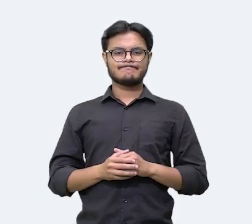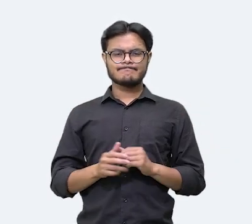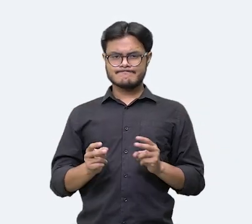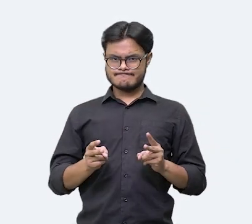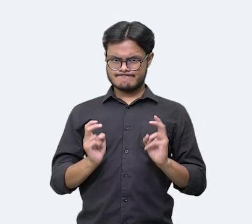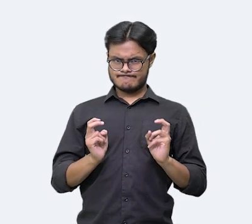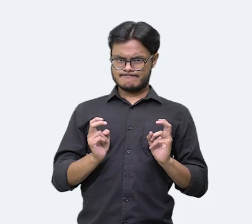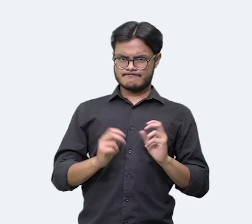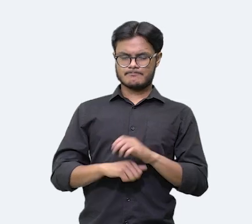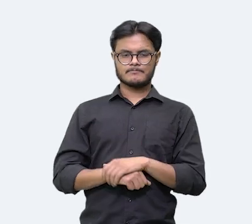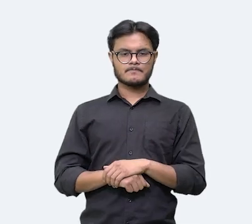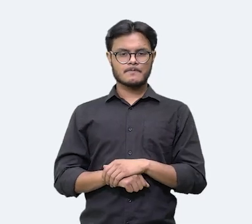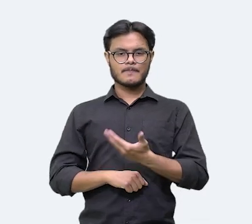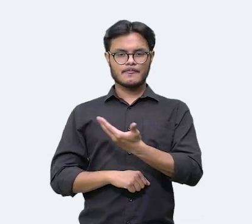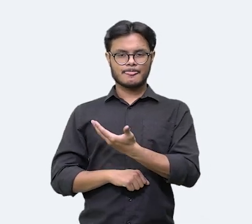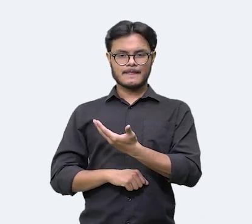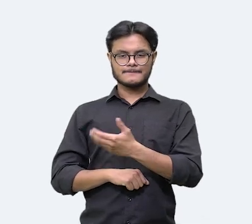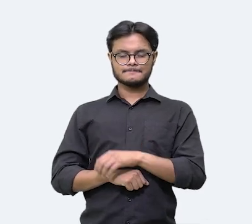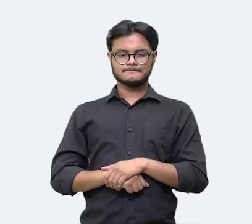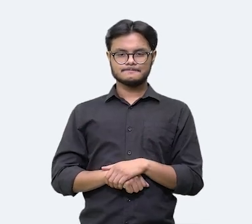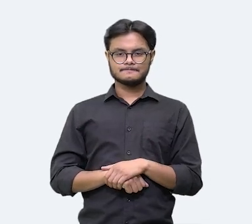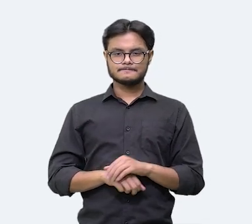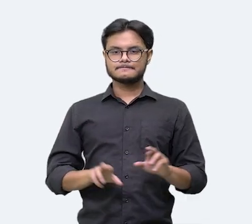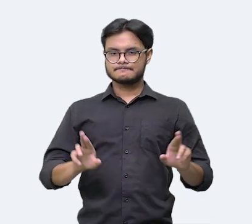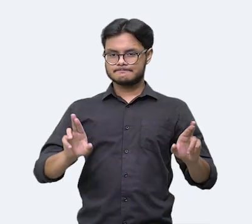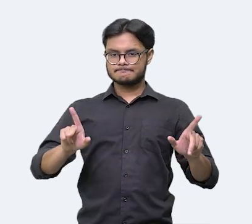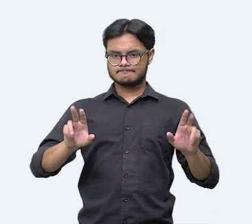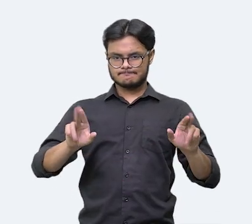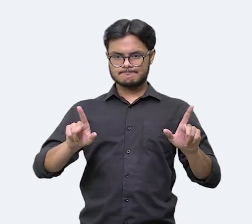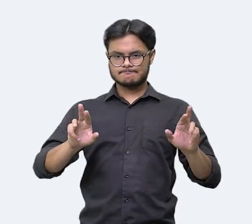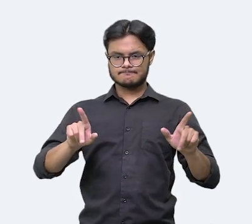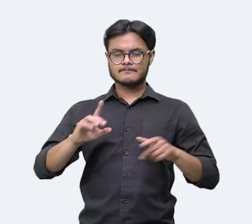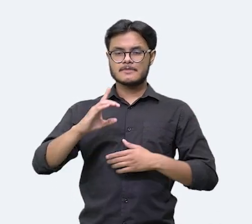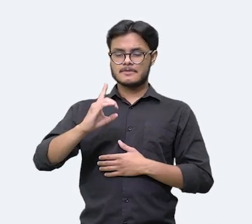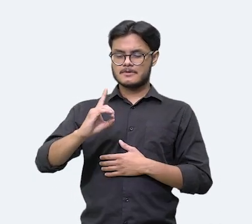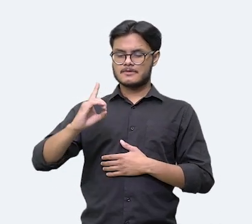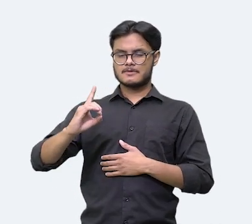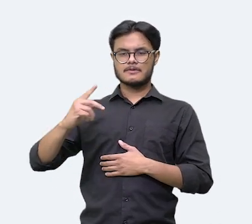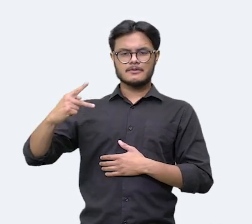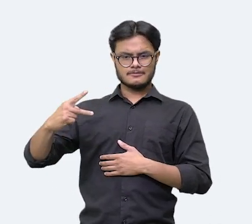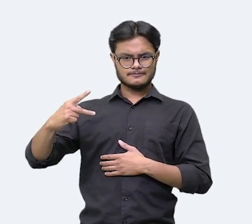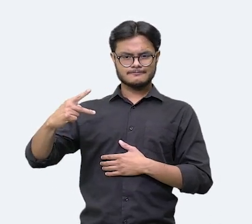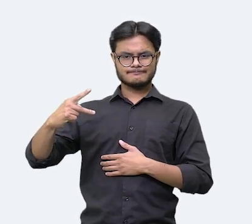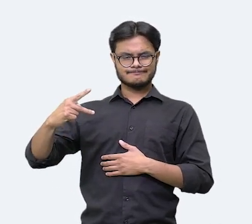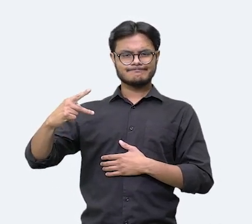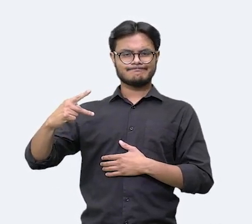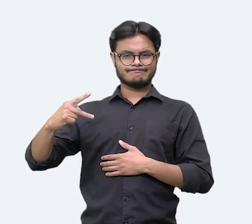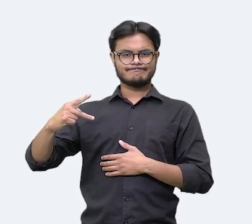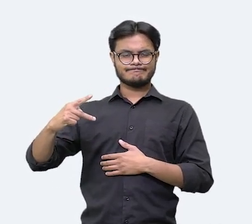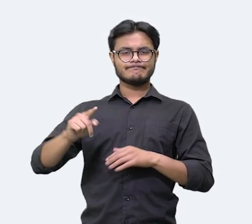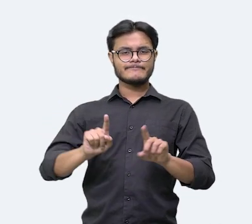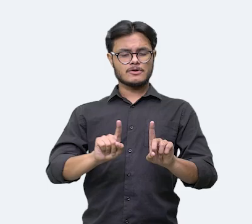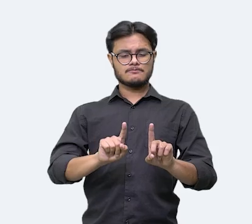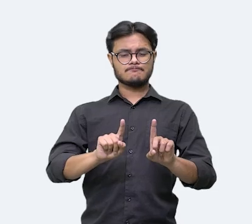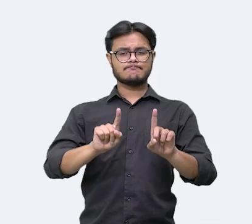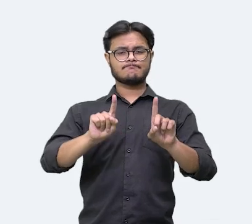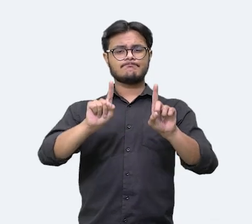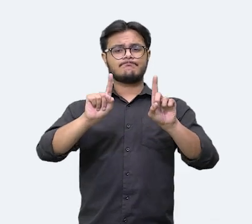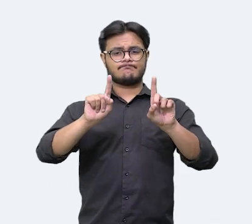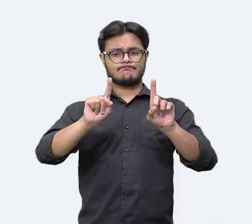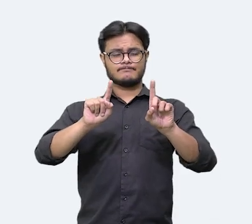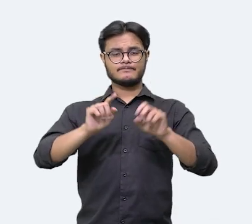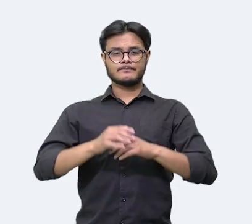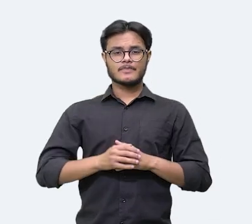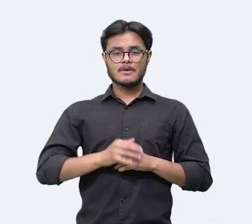1 e no resistor 2 eu tenho a mesma diferença de potencial elétrico, tensão. Então, eles estão associados em paralelo. A mesma coisa